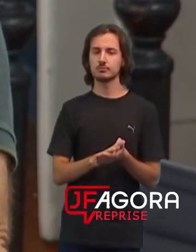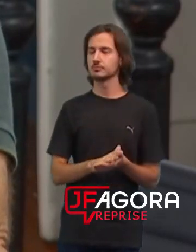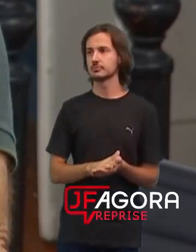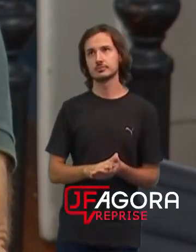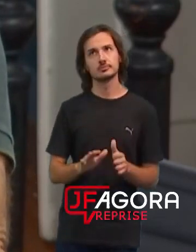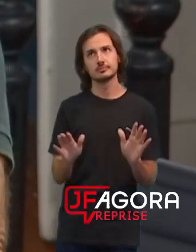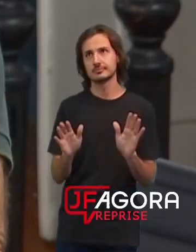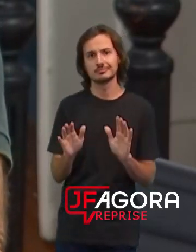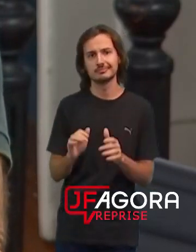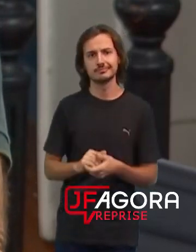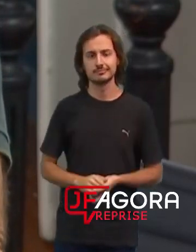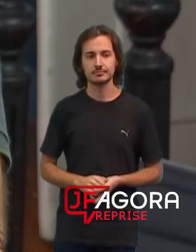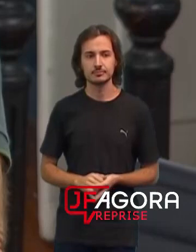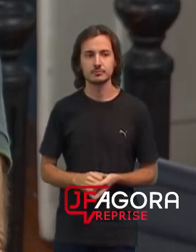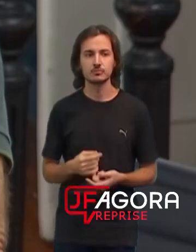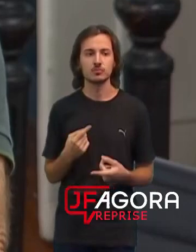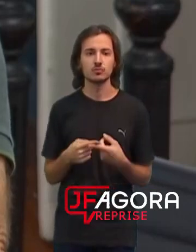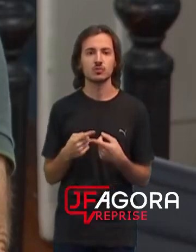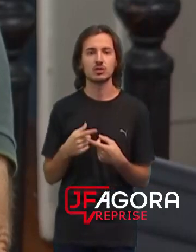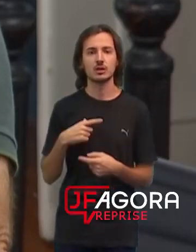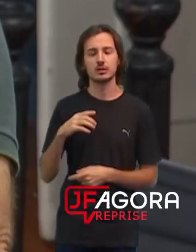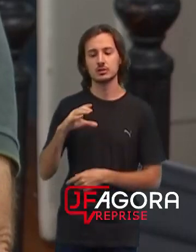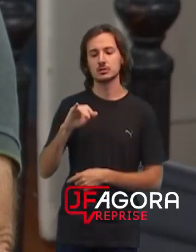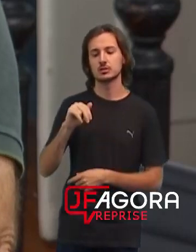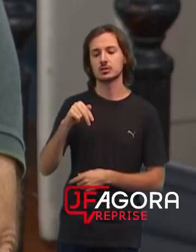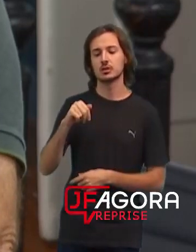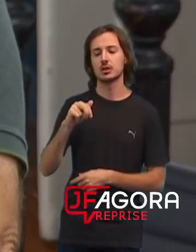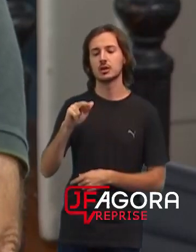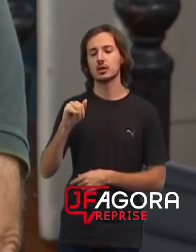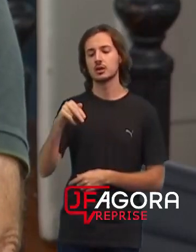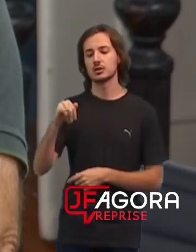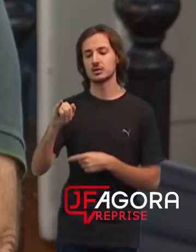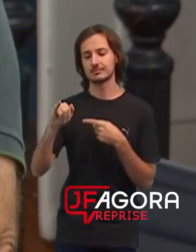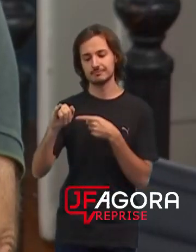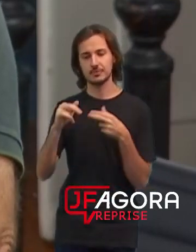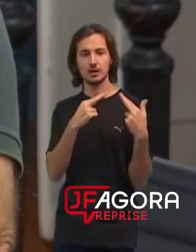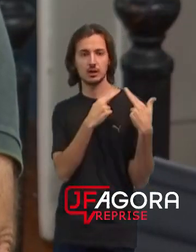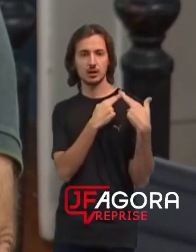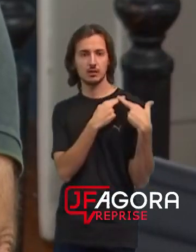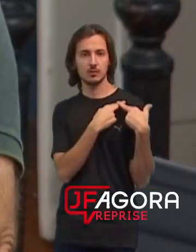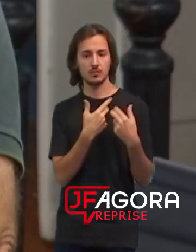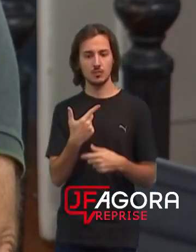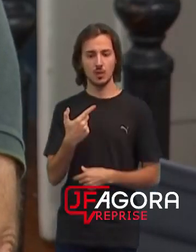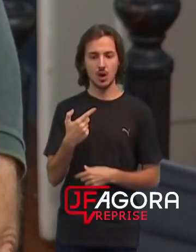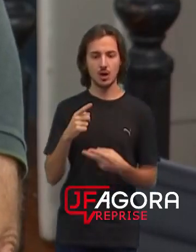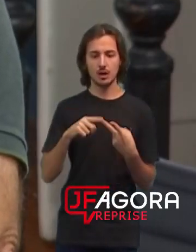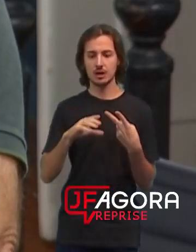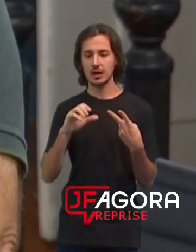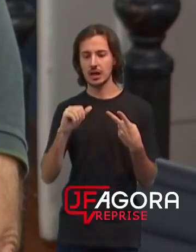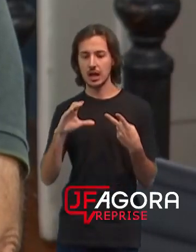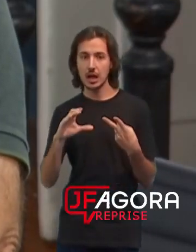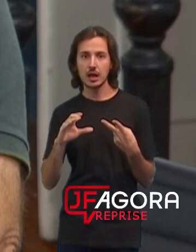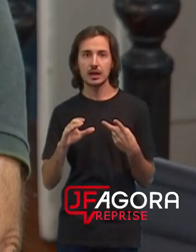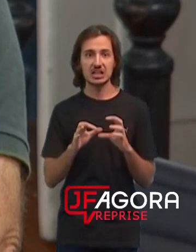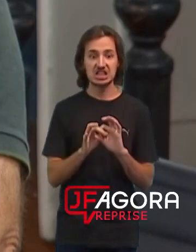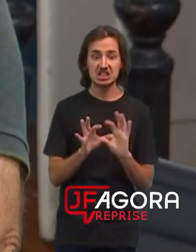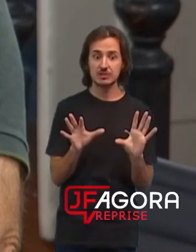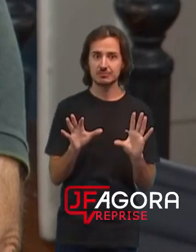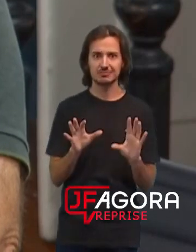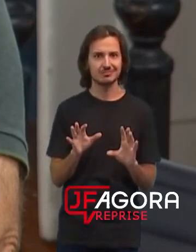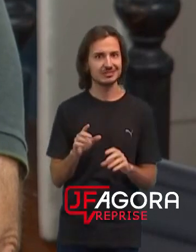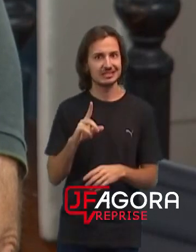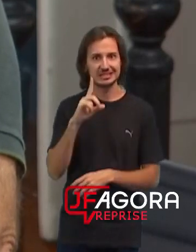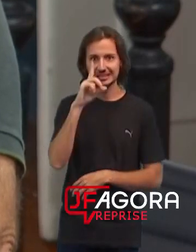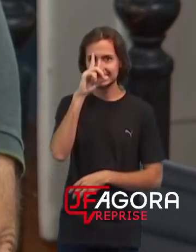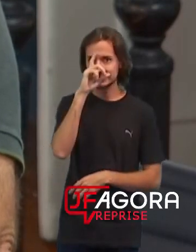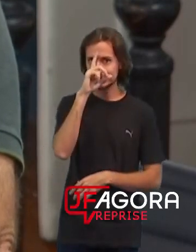SINARME, que é o sistema que controla todo o sistema de porte de arma, de CACs no Exército, é um sistema muito difícil de